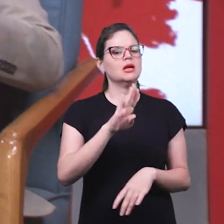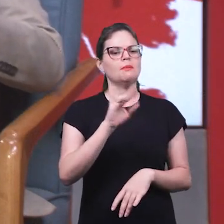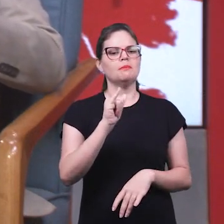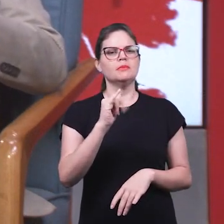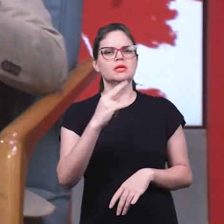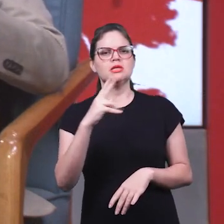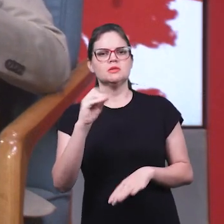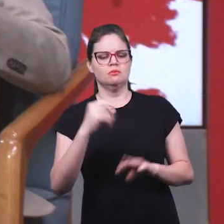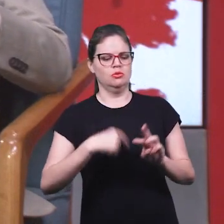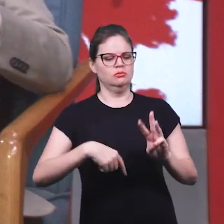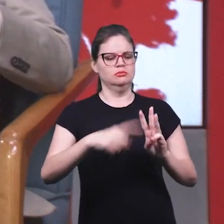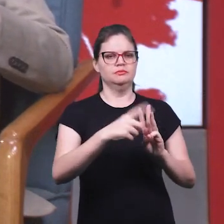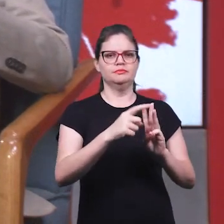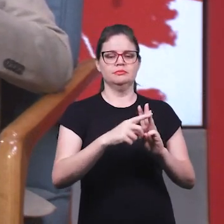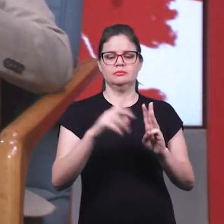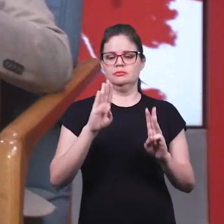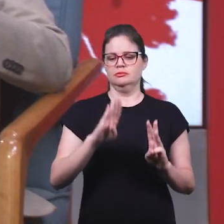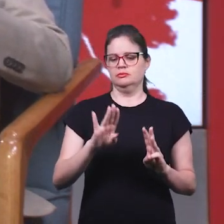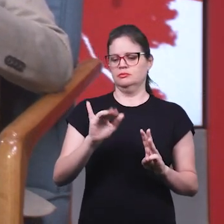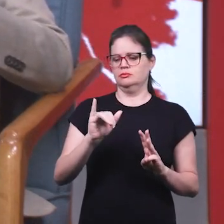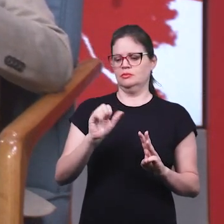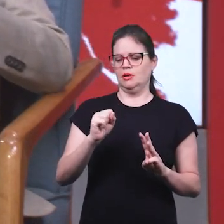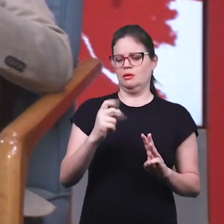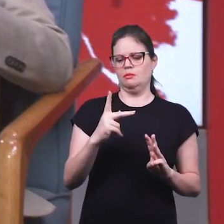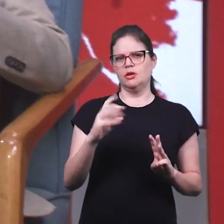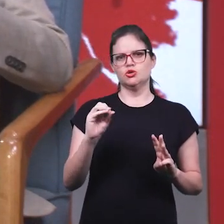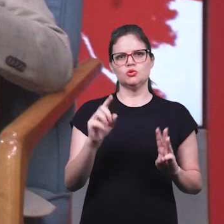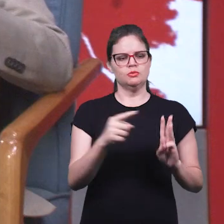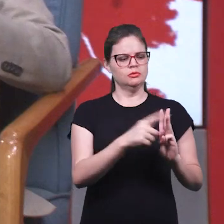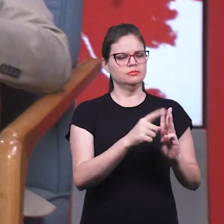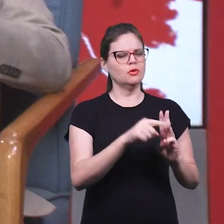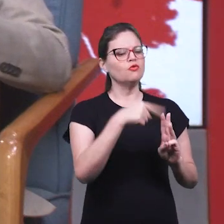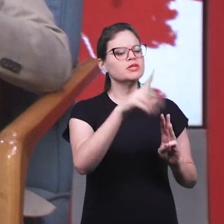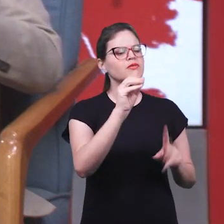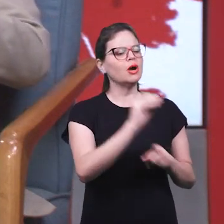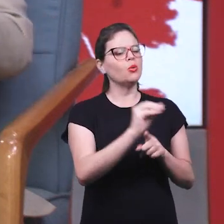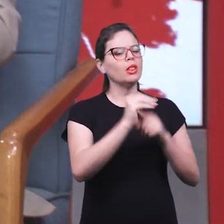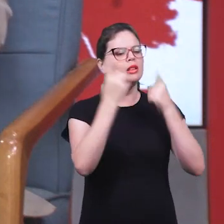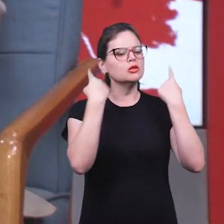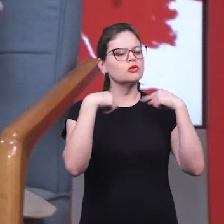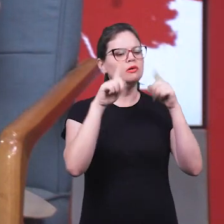bispo: apacenta as ovelhas, ou seja, está mandando o bispo apacentar.